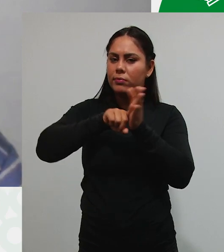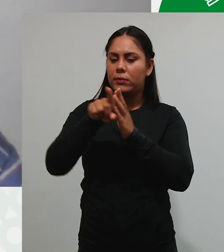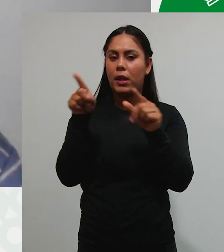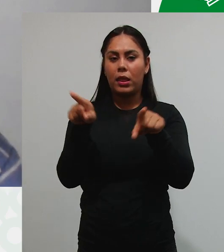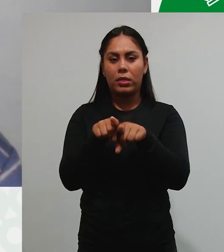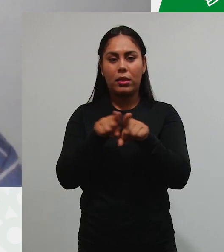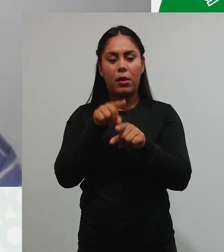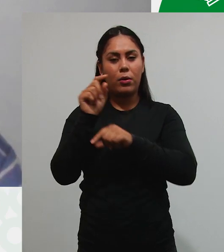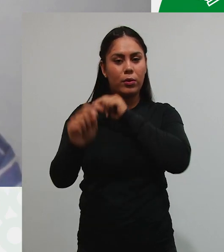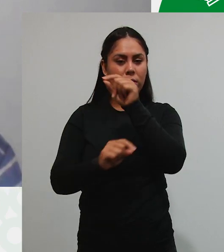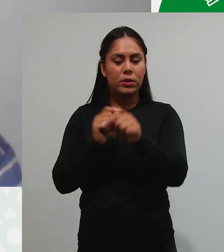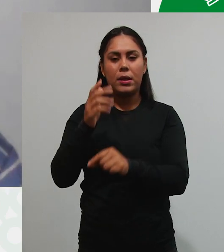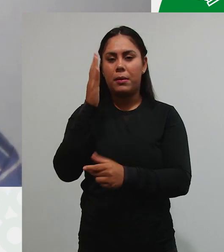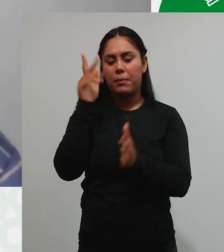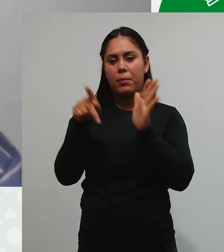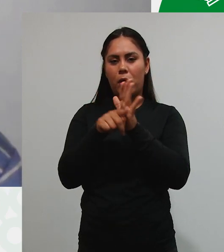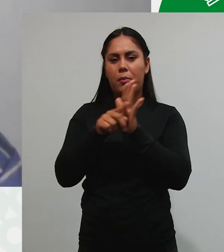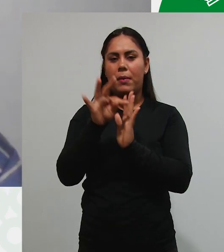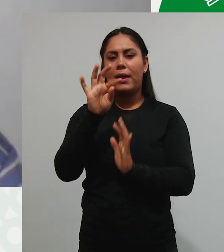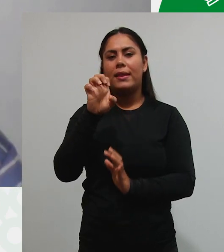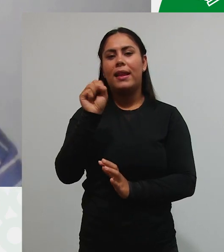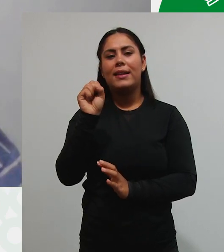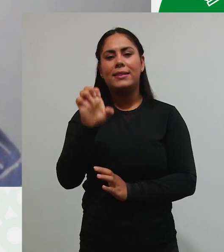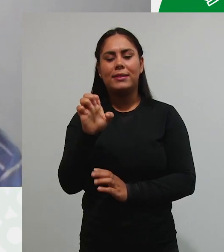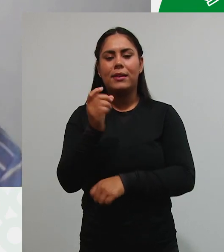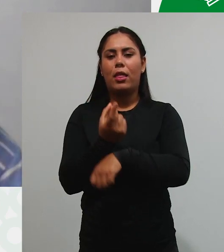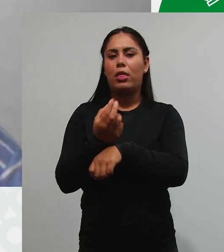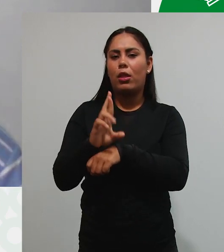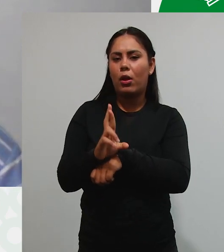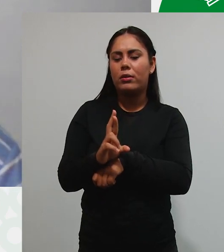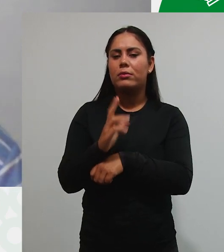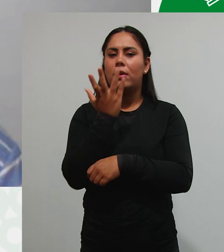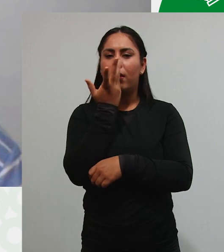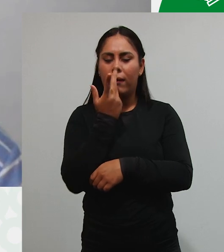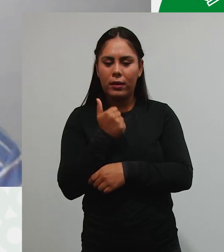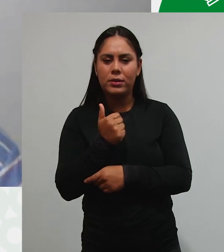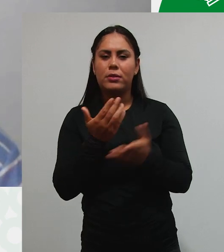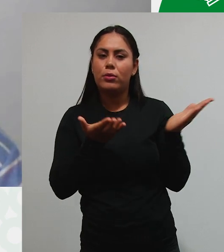de doutorado intitulada Criança e Adolescente em Situação de Rua,